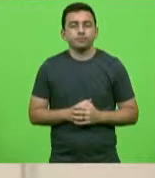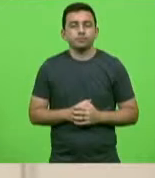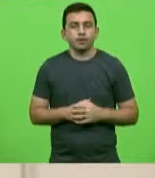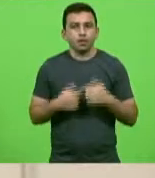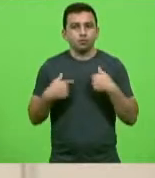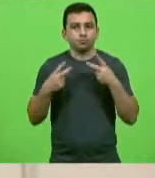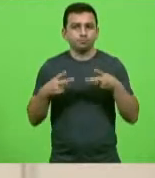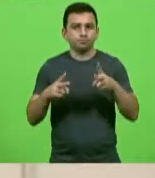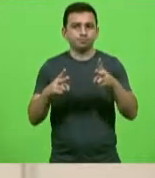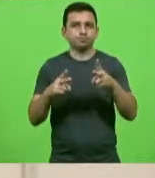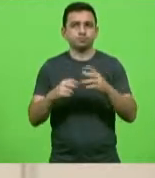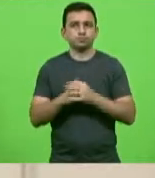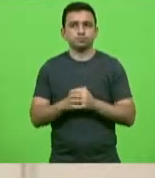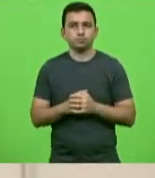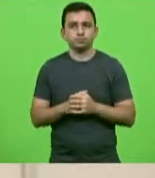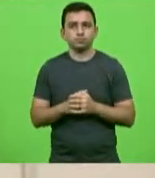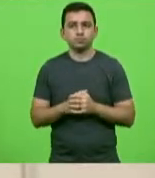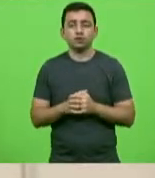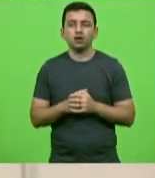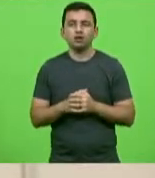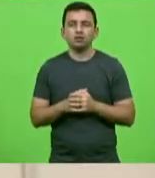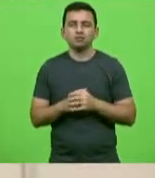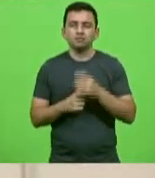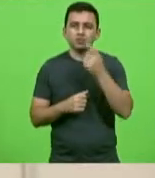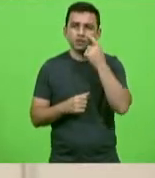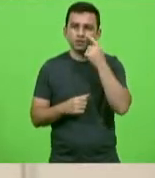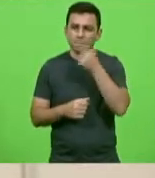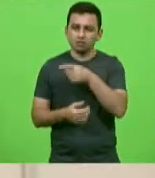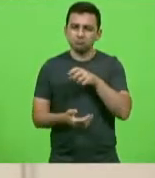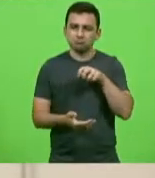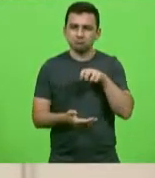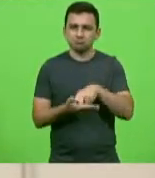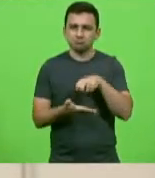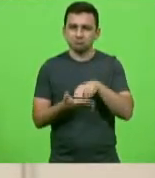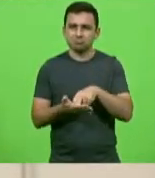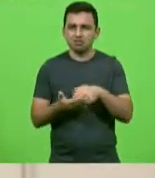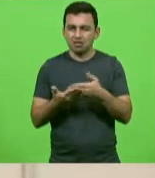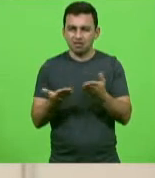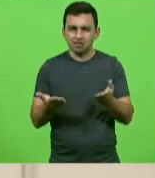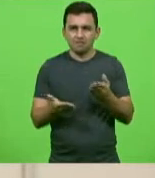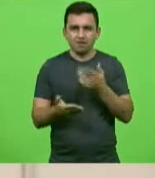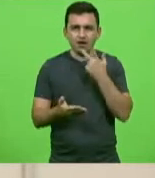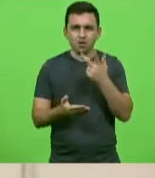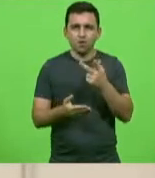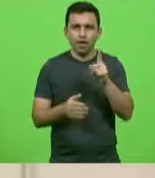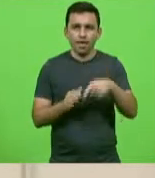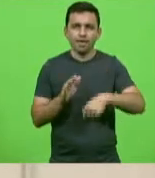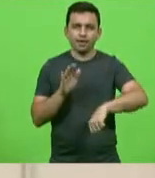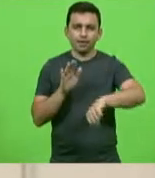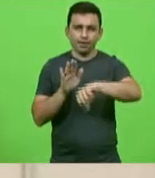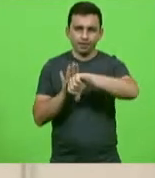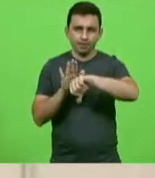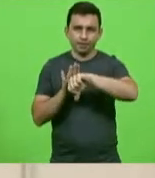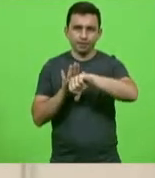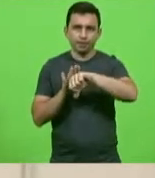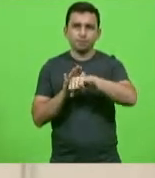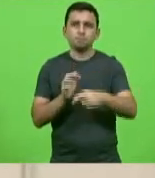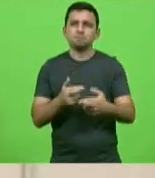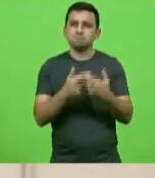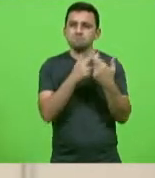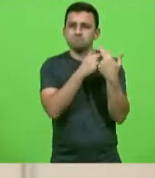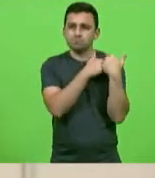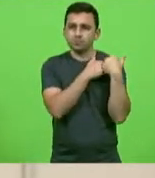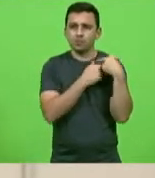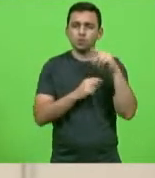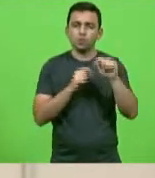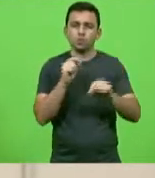Prossigo eu. Como se vê, a conduta imputada ao denunciado como suposto crime de responsabilidade consiste